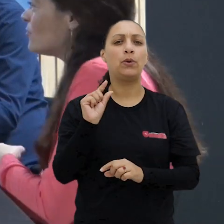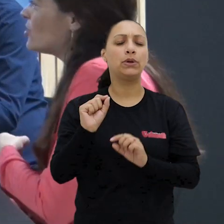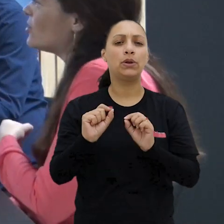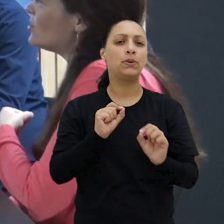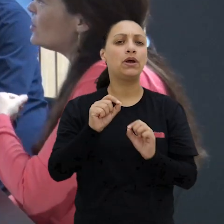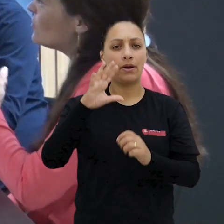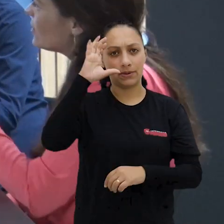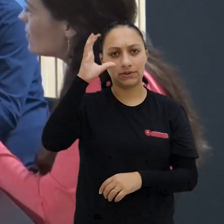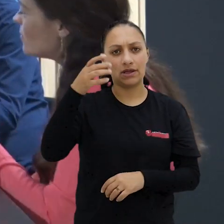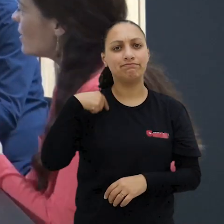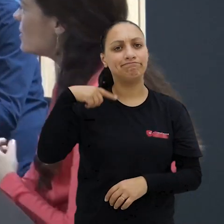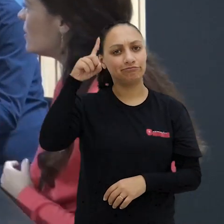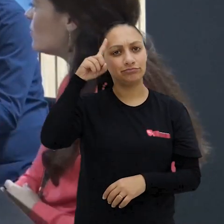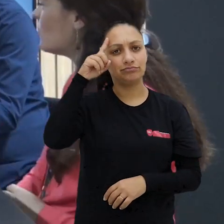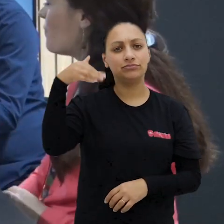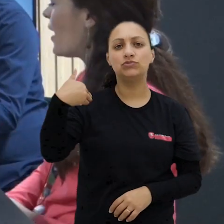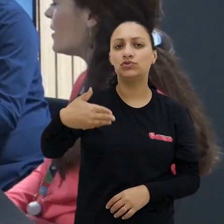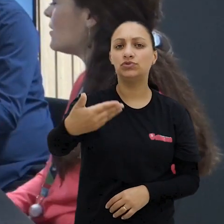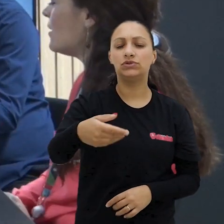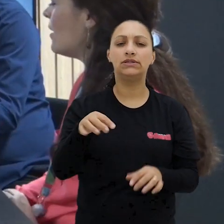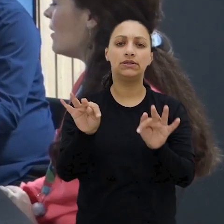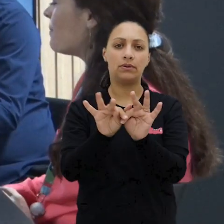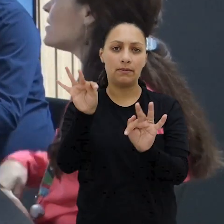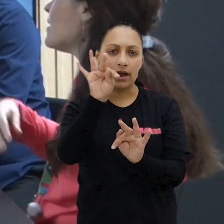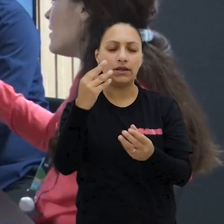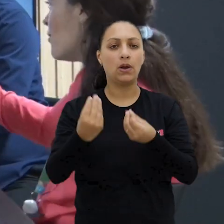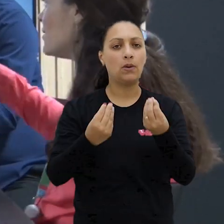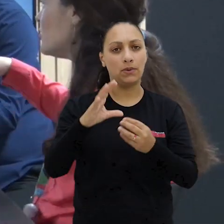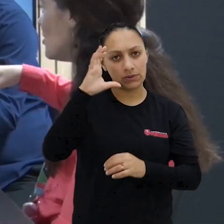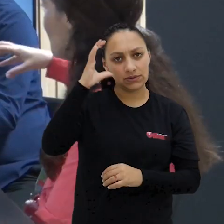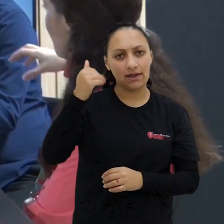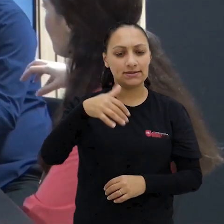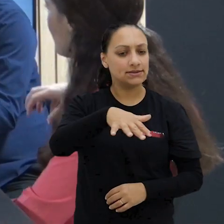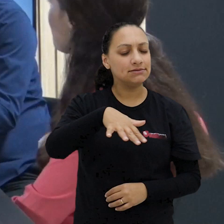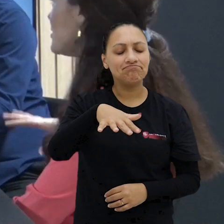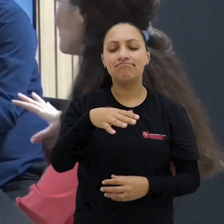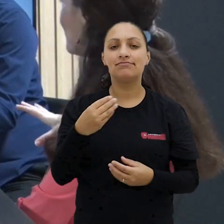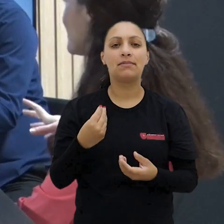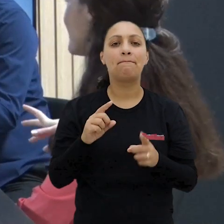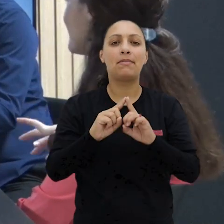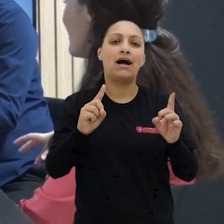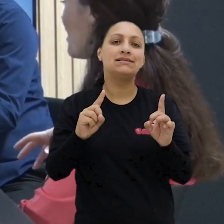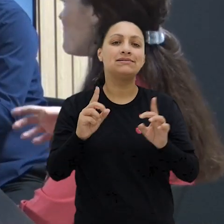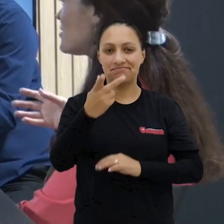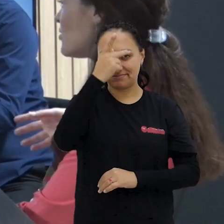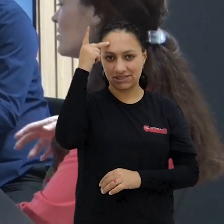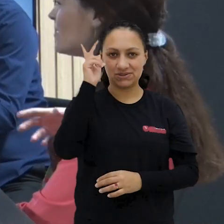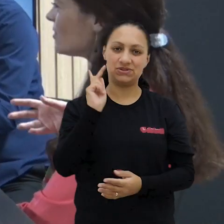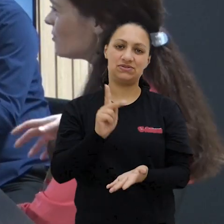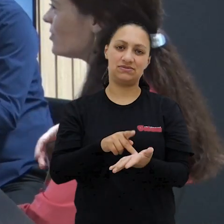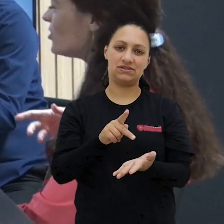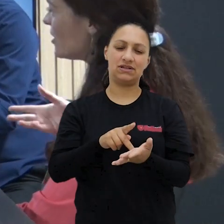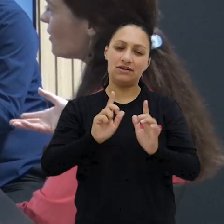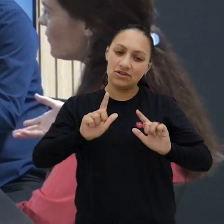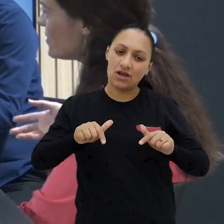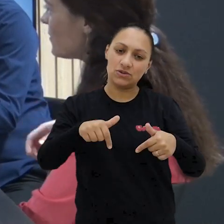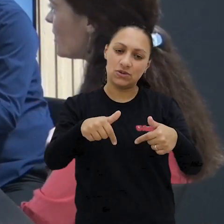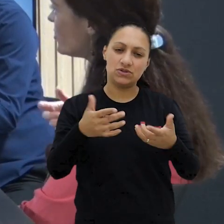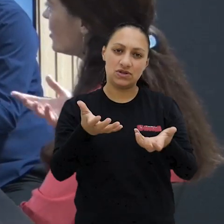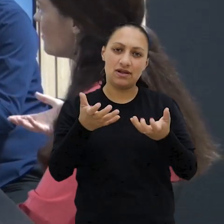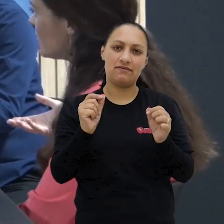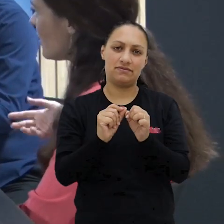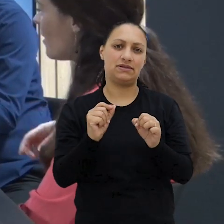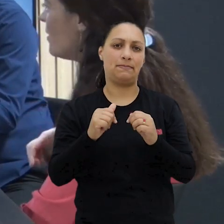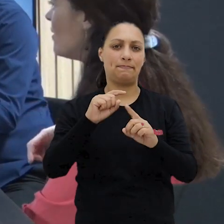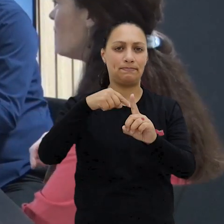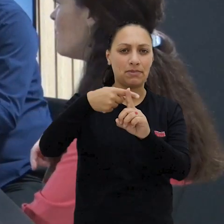do que acontece no dia a dia, do que acontece dentro do parque, mas é realmente pessoas, né? Pessoas e ações de querer